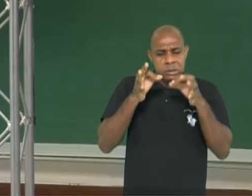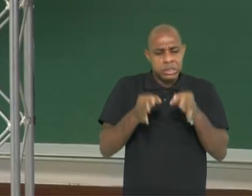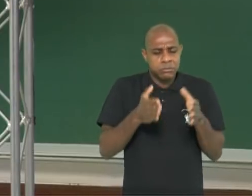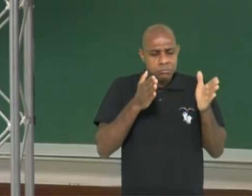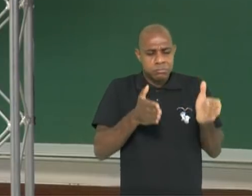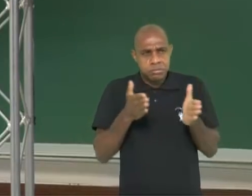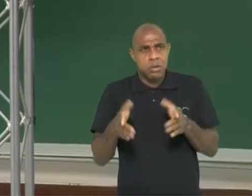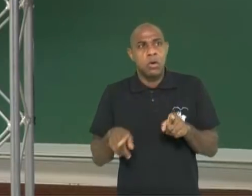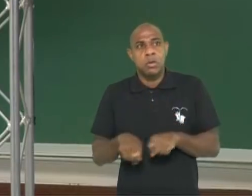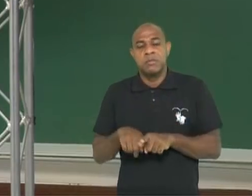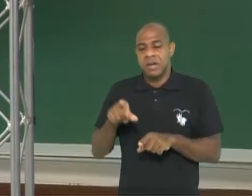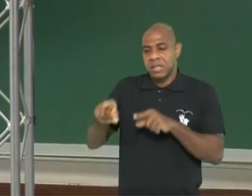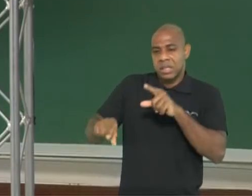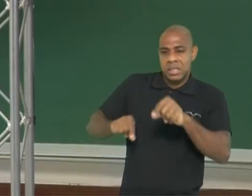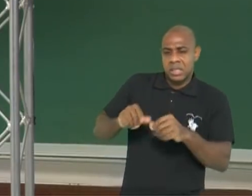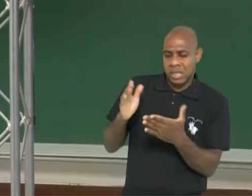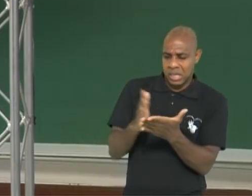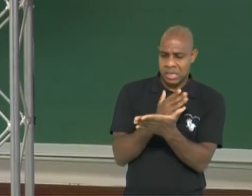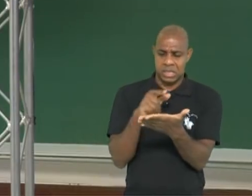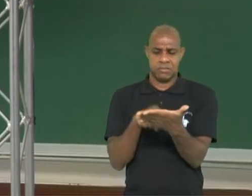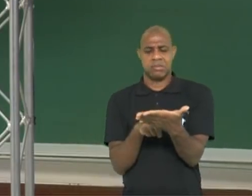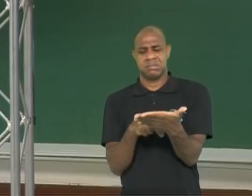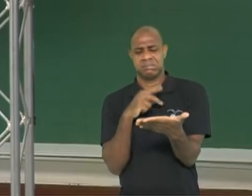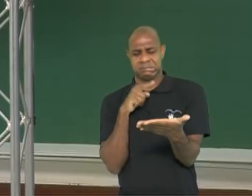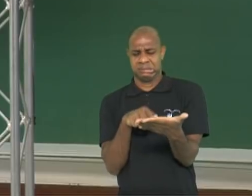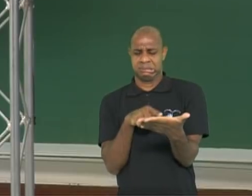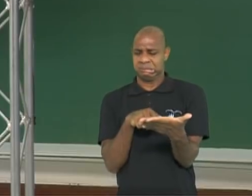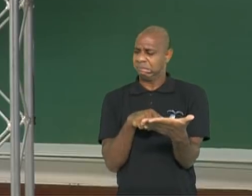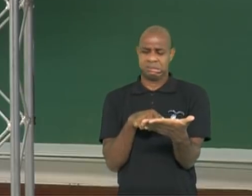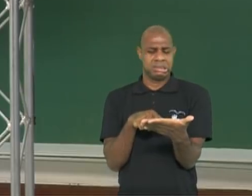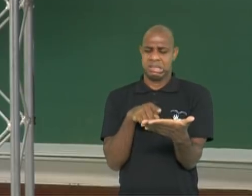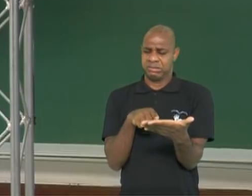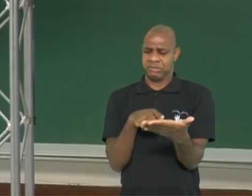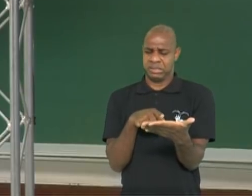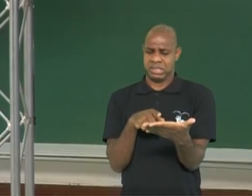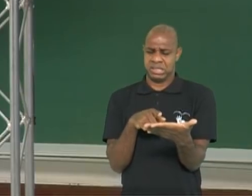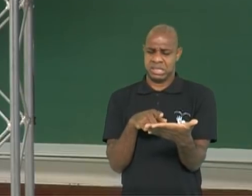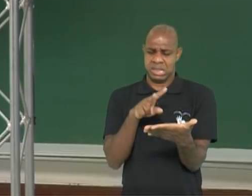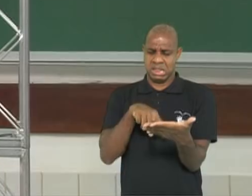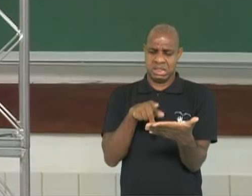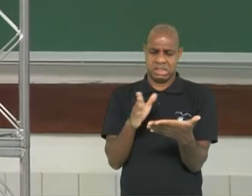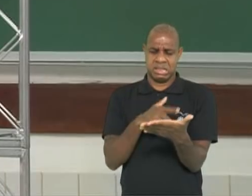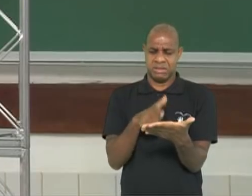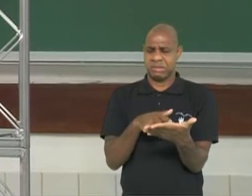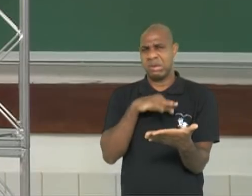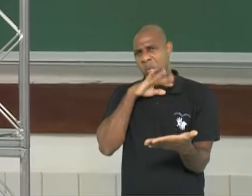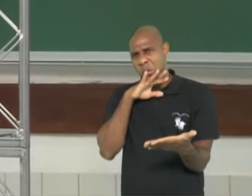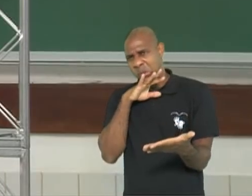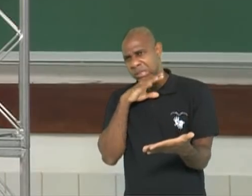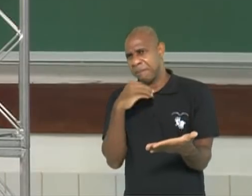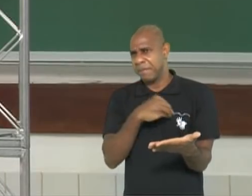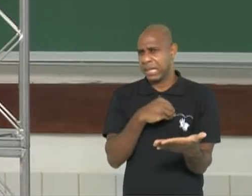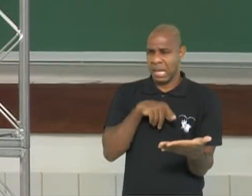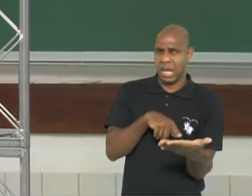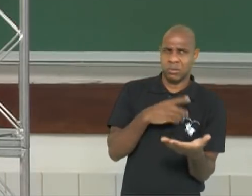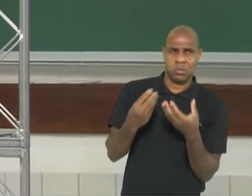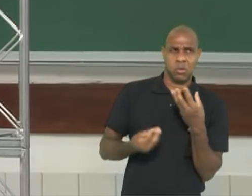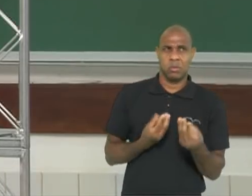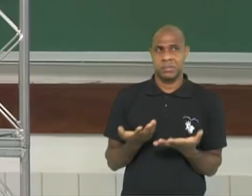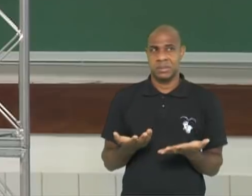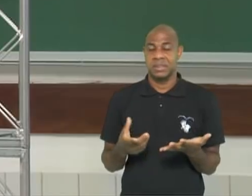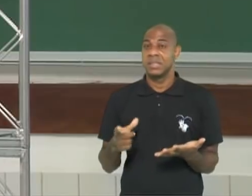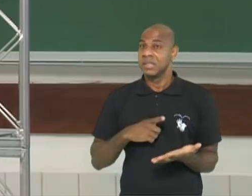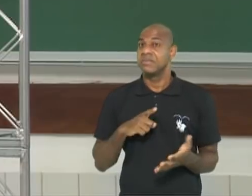faziam aquelas escolhas, esse livro aqui parece que é meio pecaminoso, vamos dar um fim nele? Acredita-se que é possível que havia